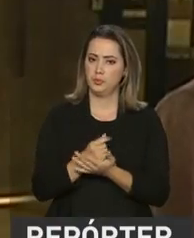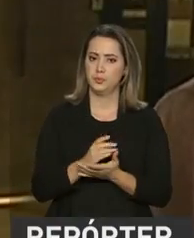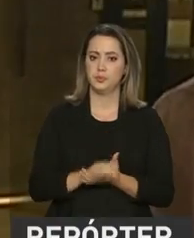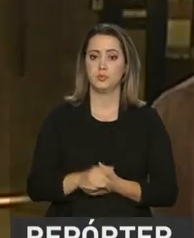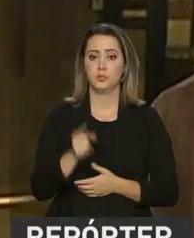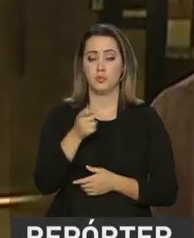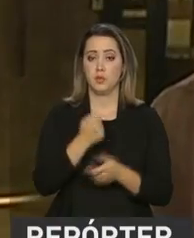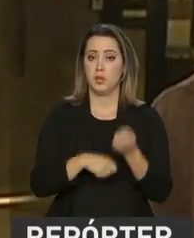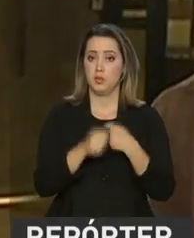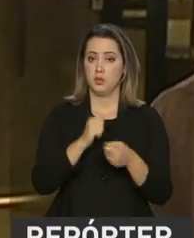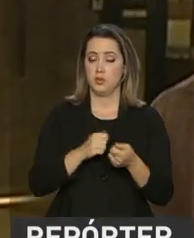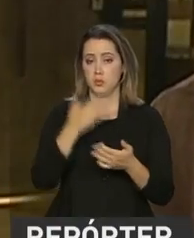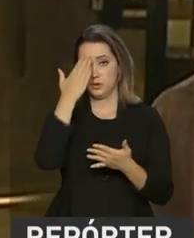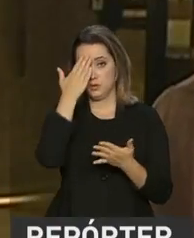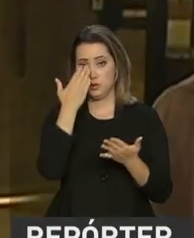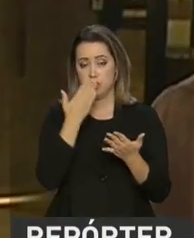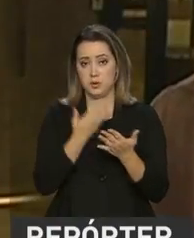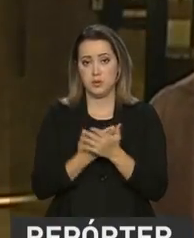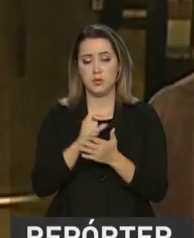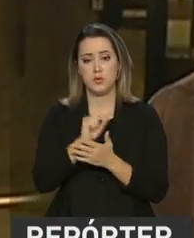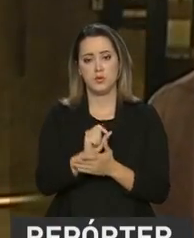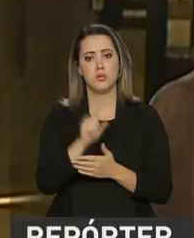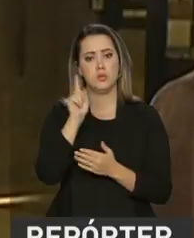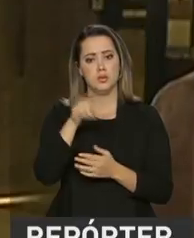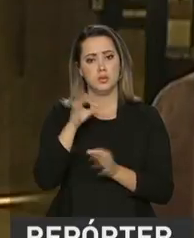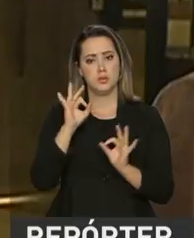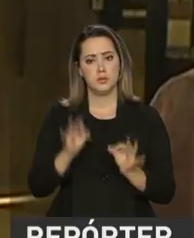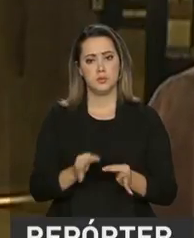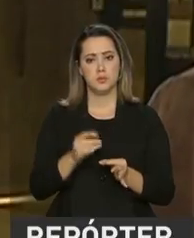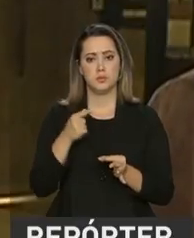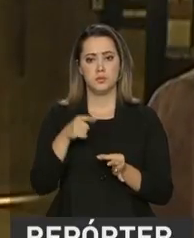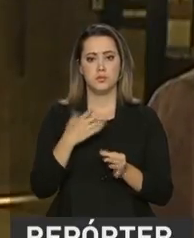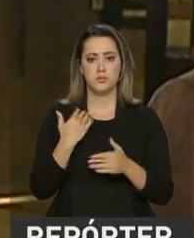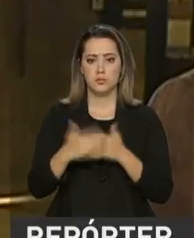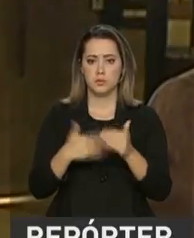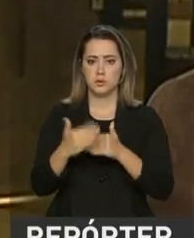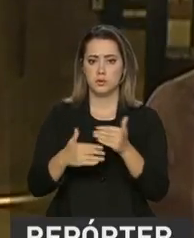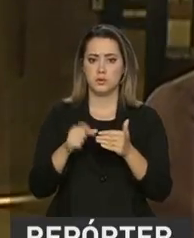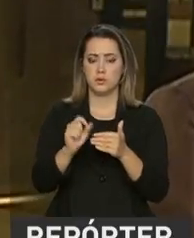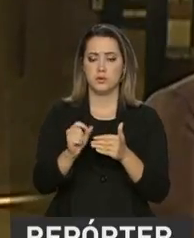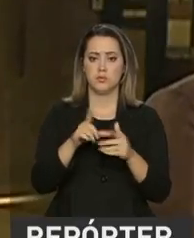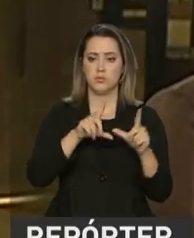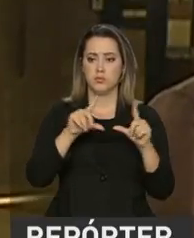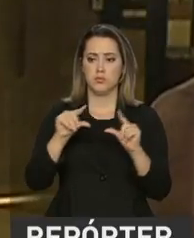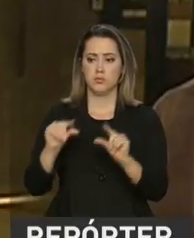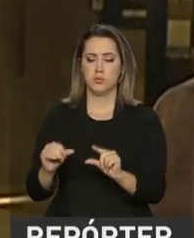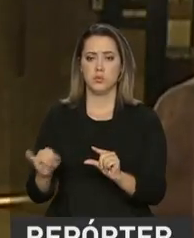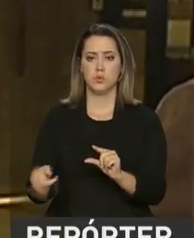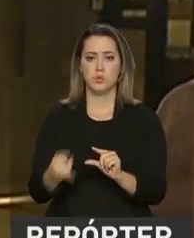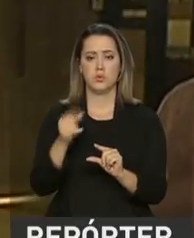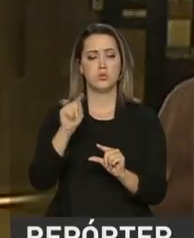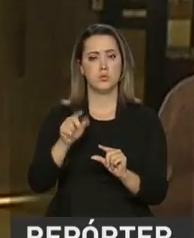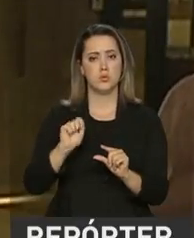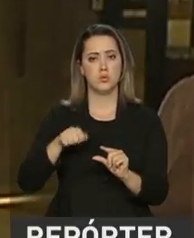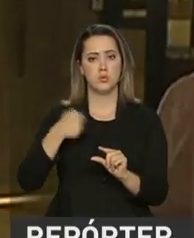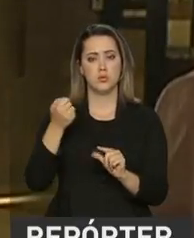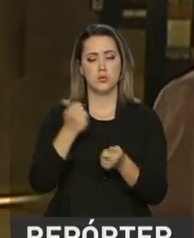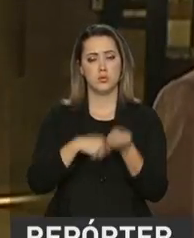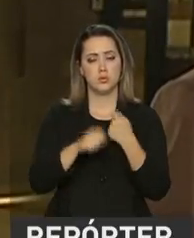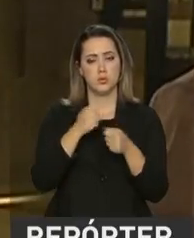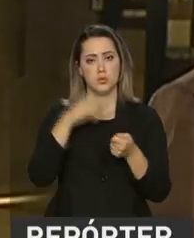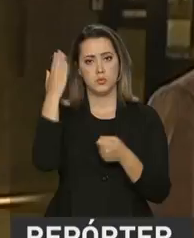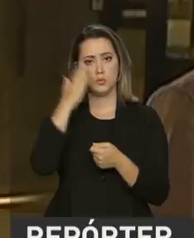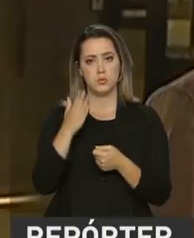acredita que a medida do banco central foi prudente e que as freqüentes quedas na taxa de juros são sinais de que a economia brasileira